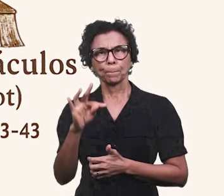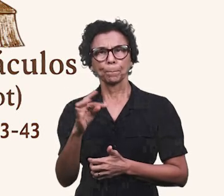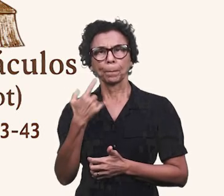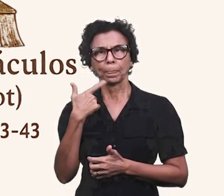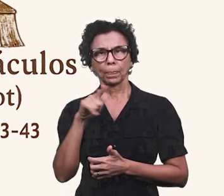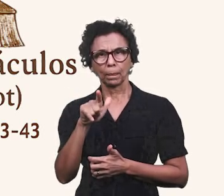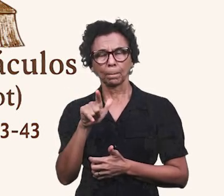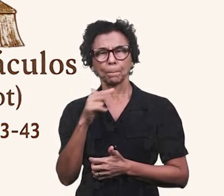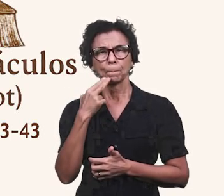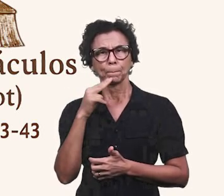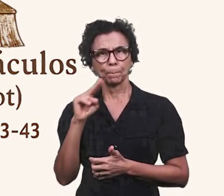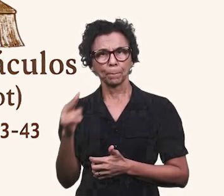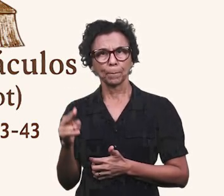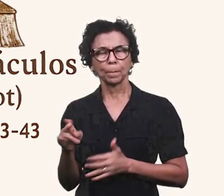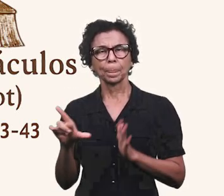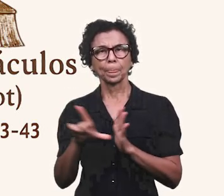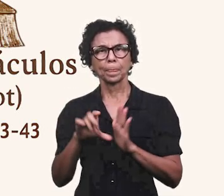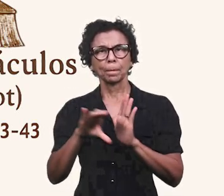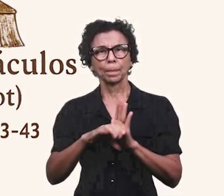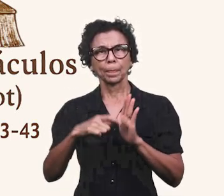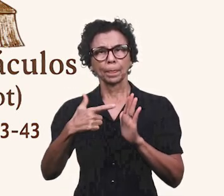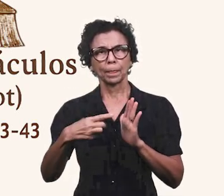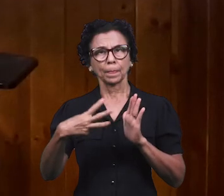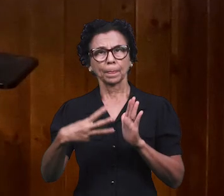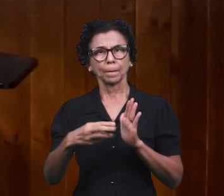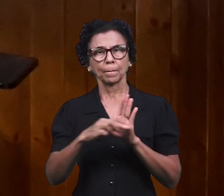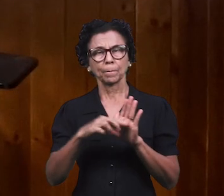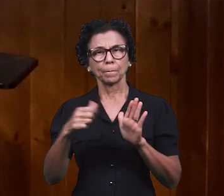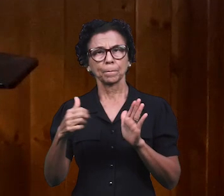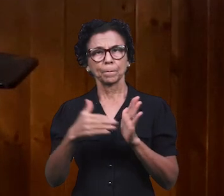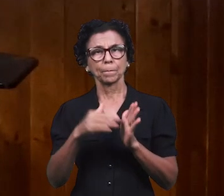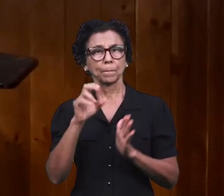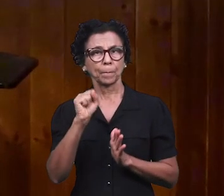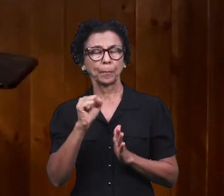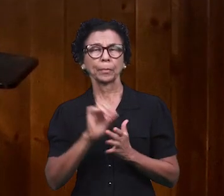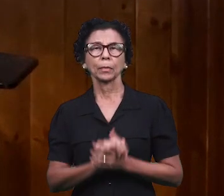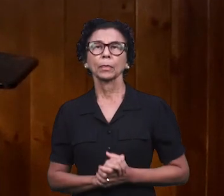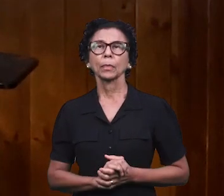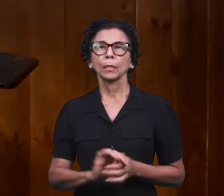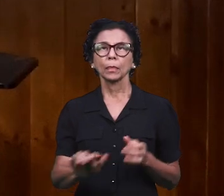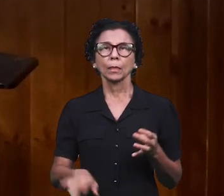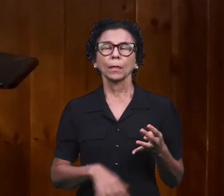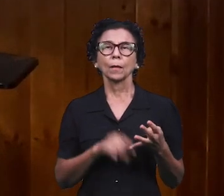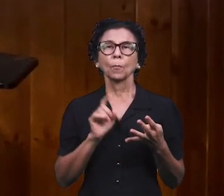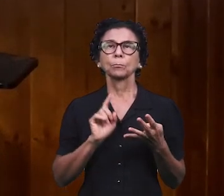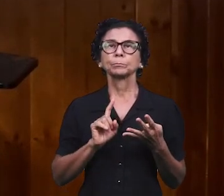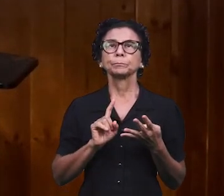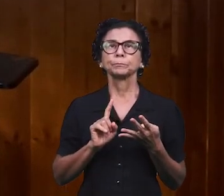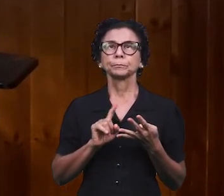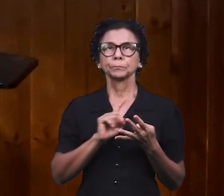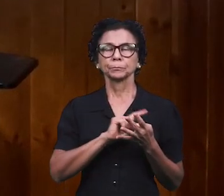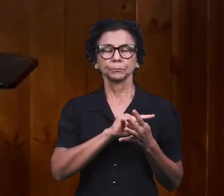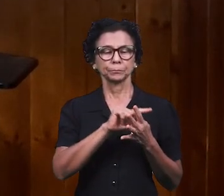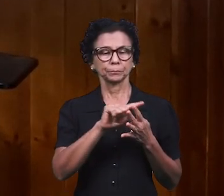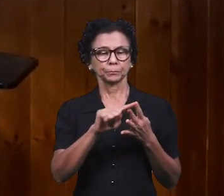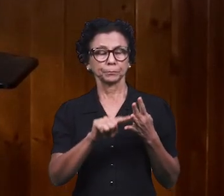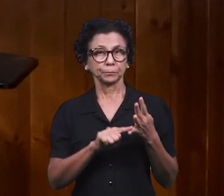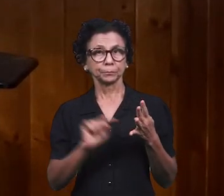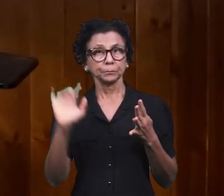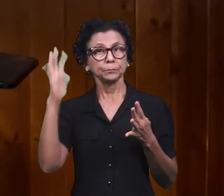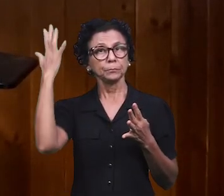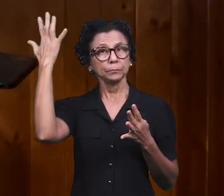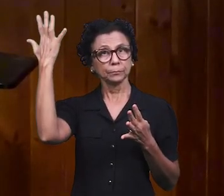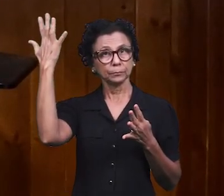Está em Levítico 23, 6 a 8. Logo em seguida, todas essas festas estão